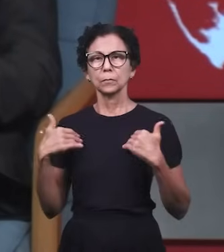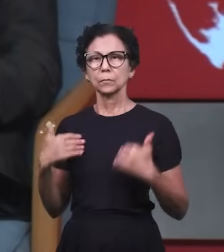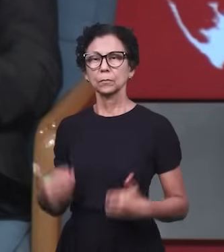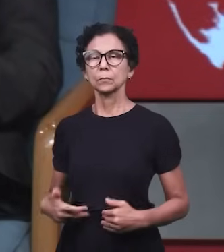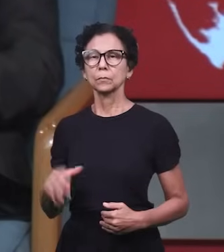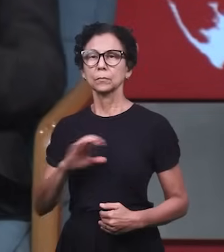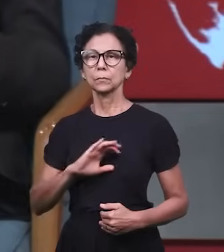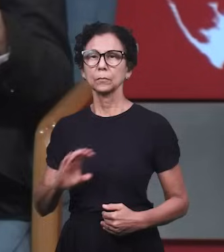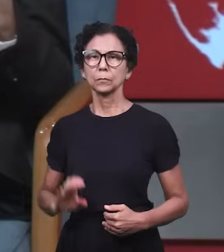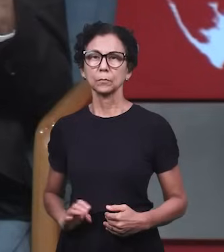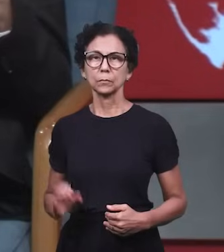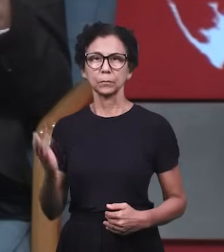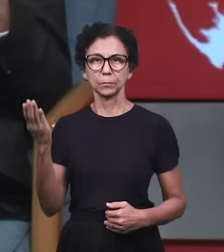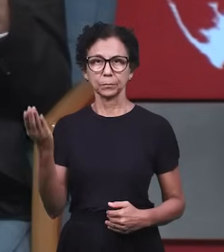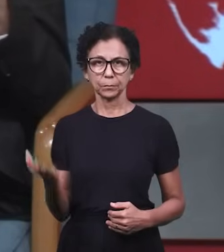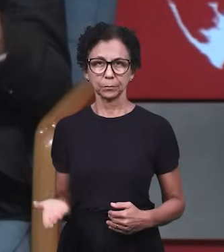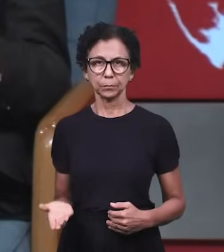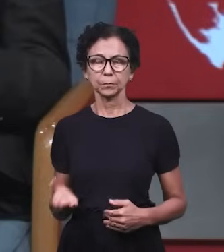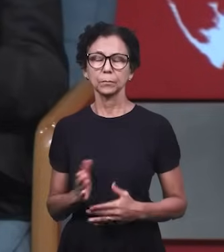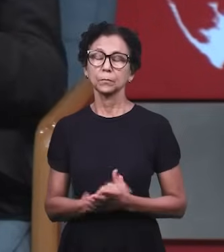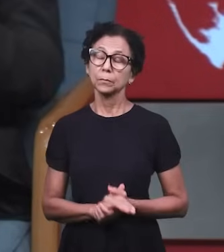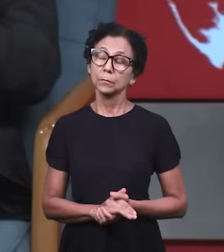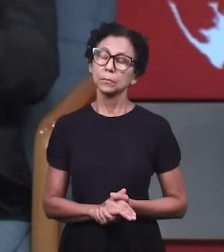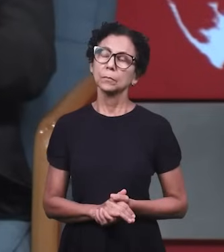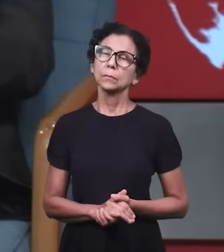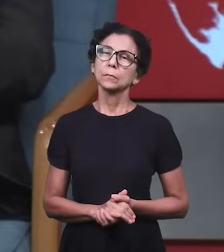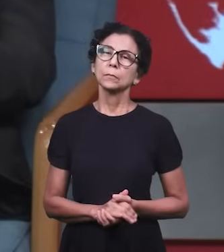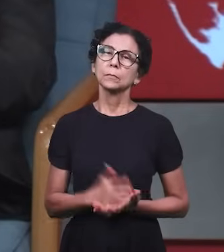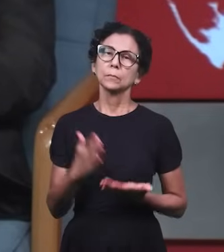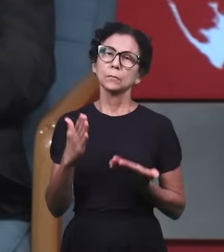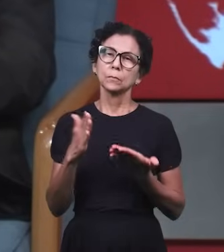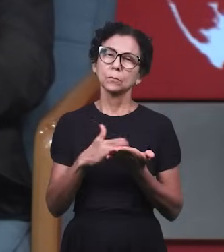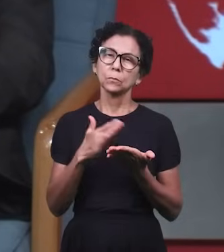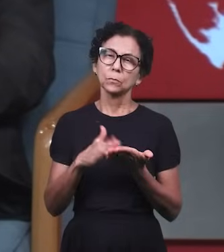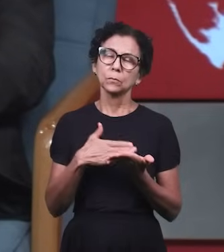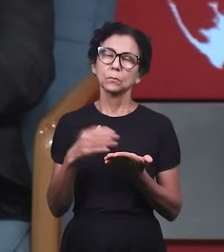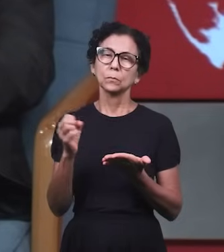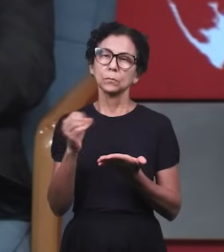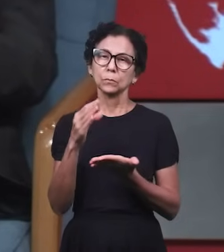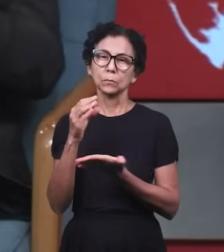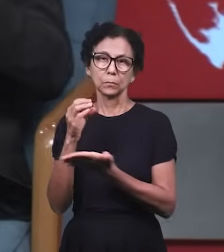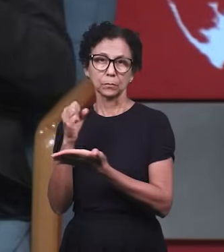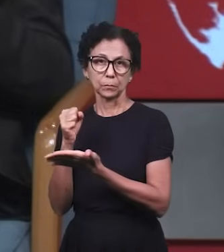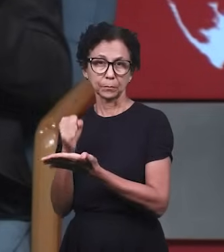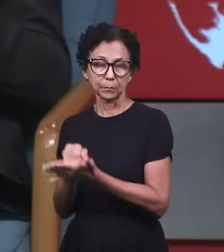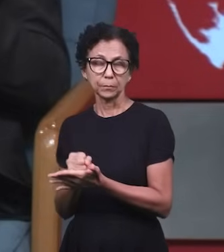Cristo. Já nos evangelhos, Jesus mostra em alguns momentos